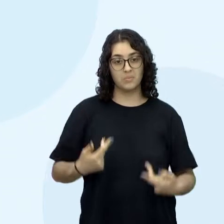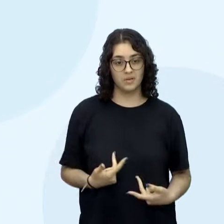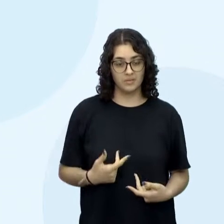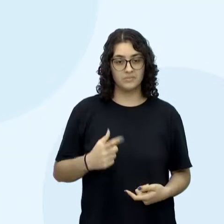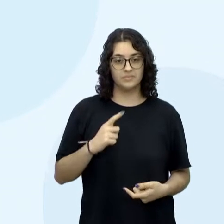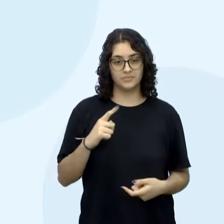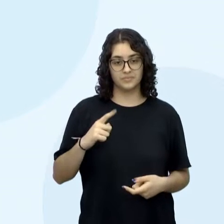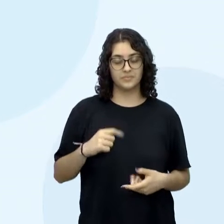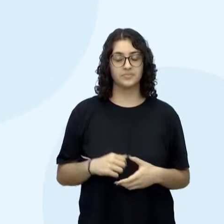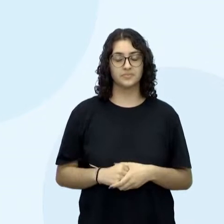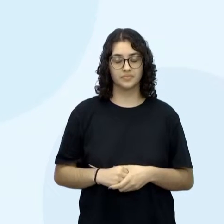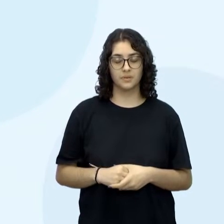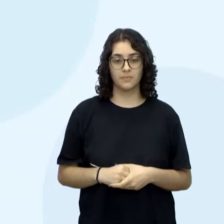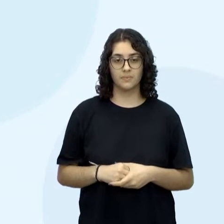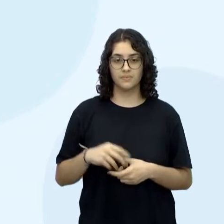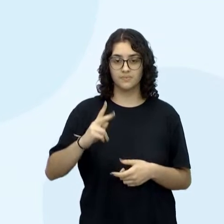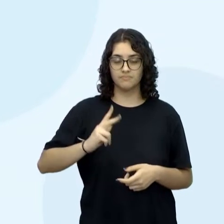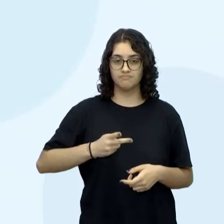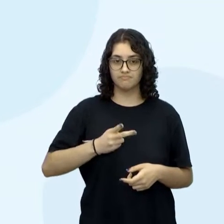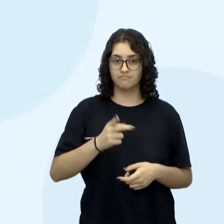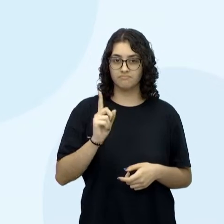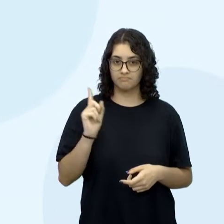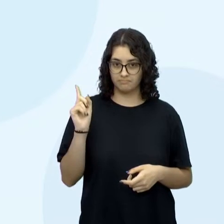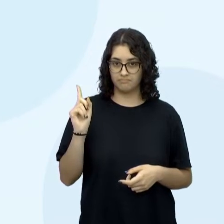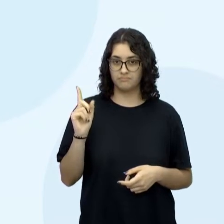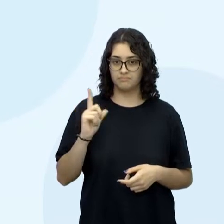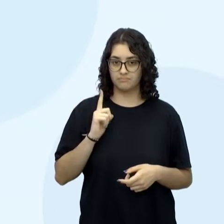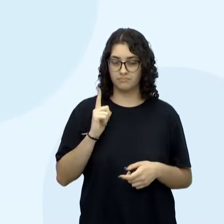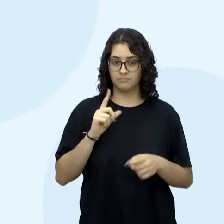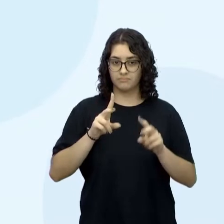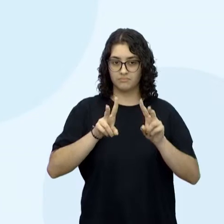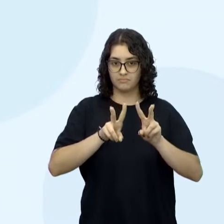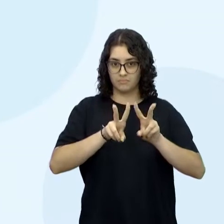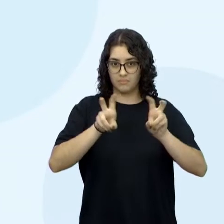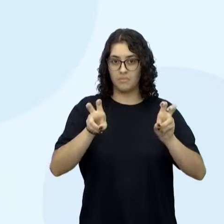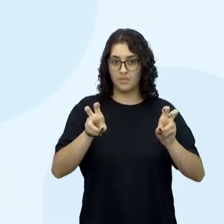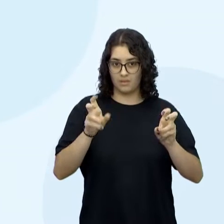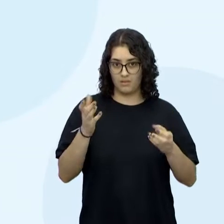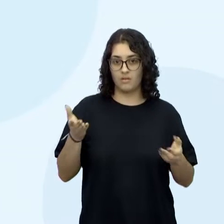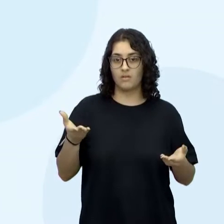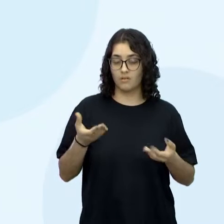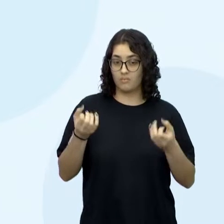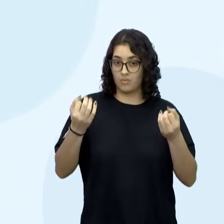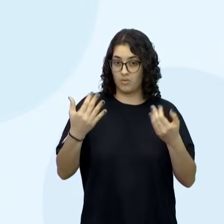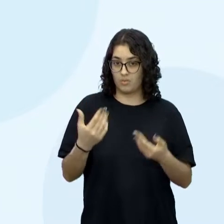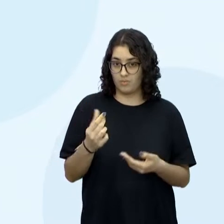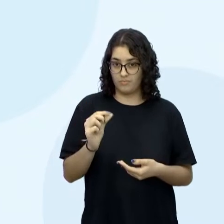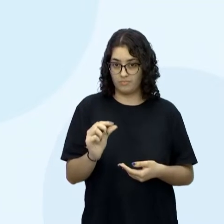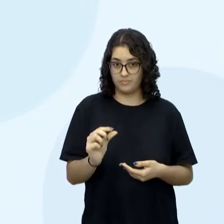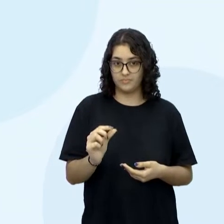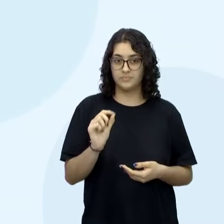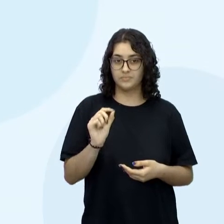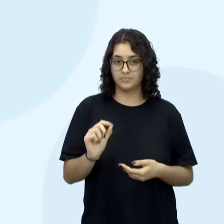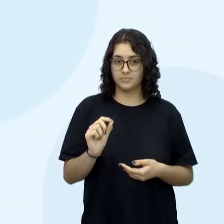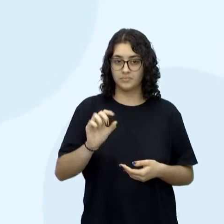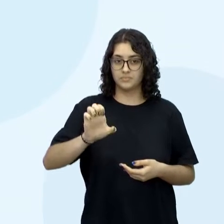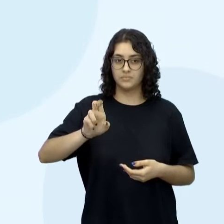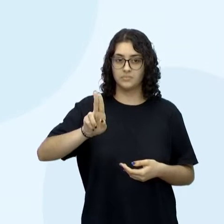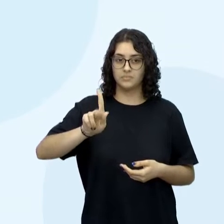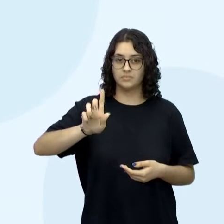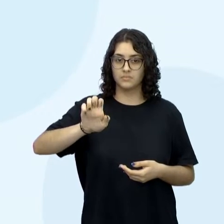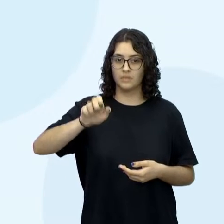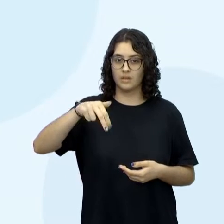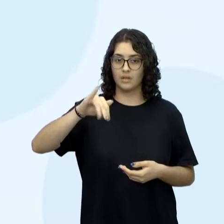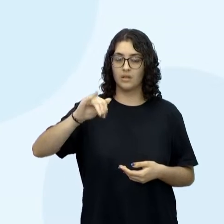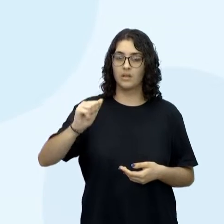aí. E já continuando aí na tela para vocês, né, dois termos que a gente falou agora há pouco. A eugenia, então, que foi um termo